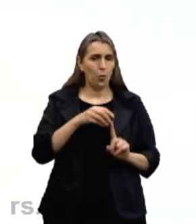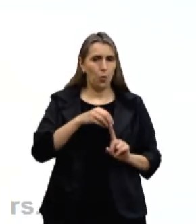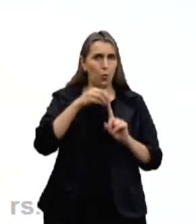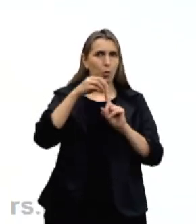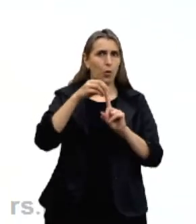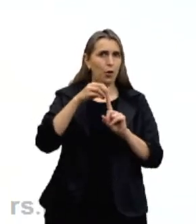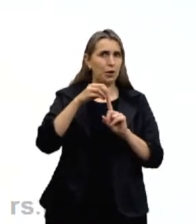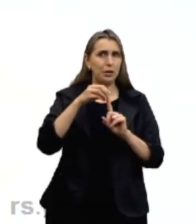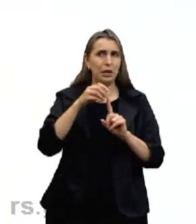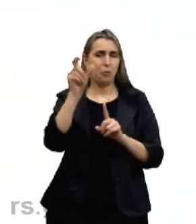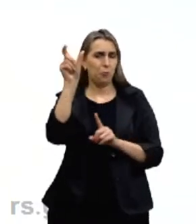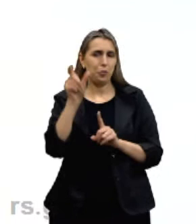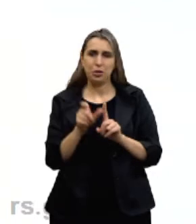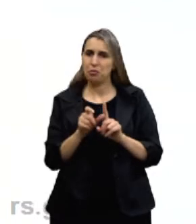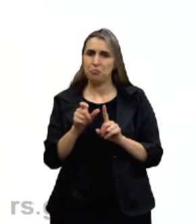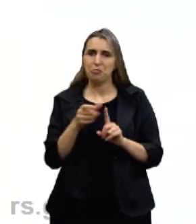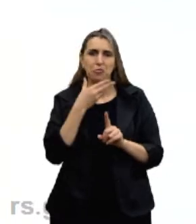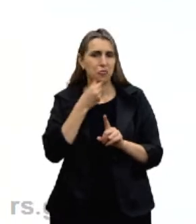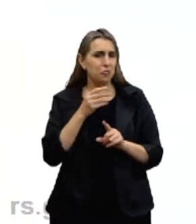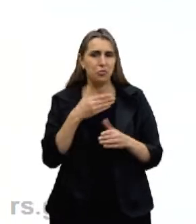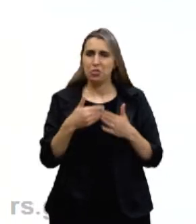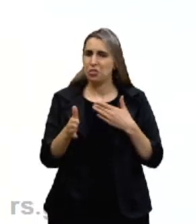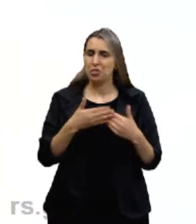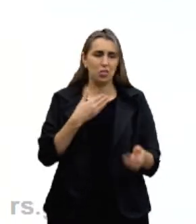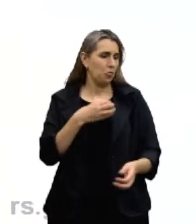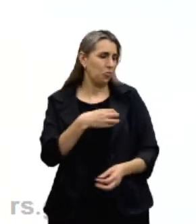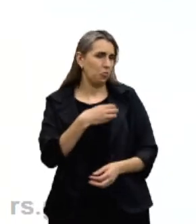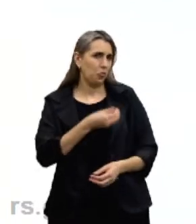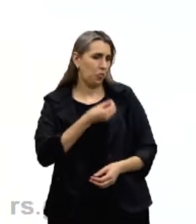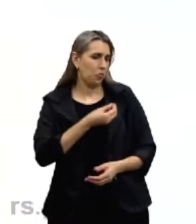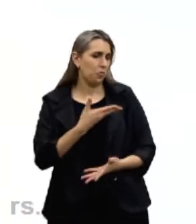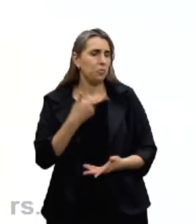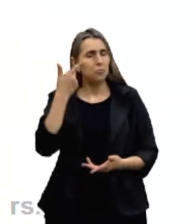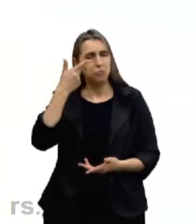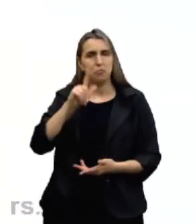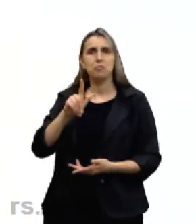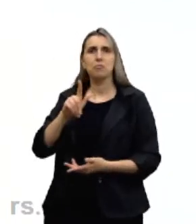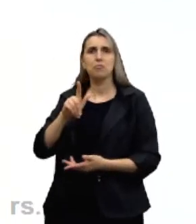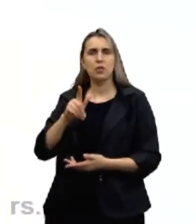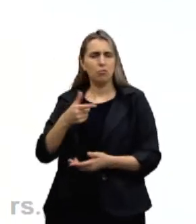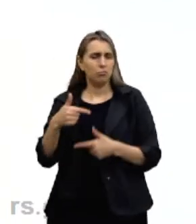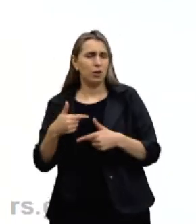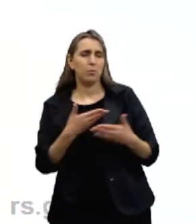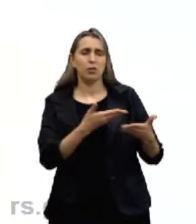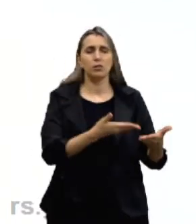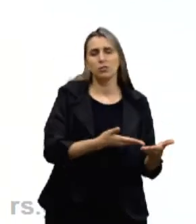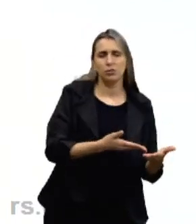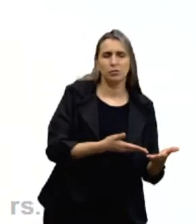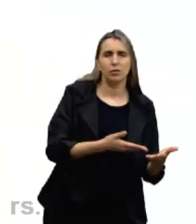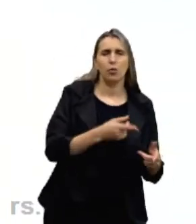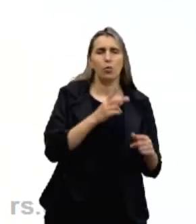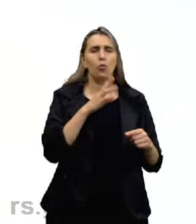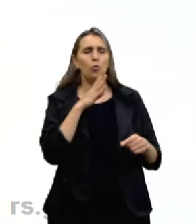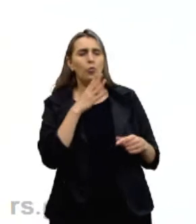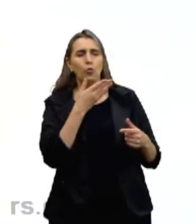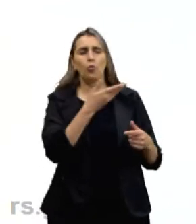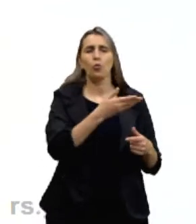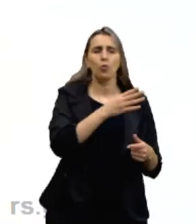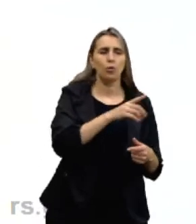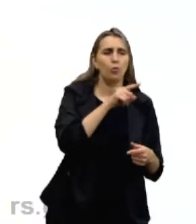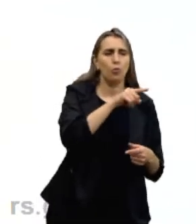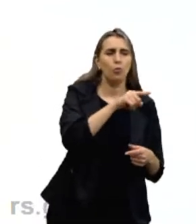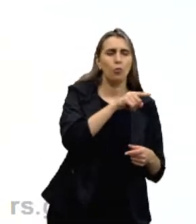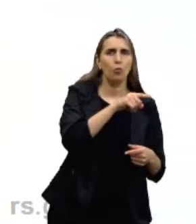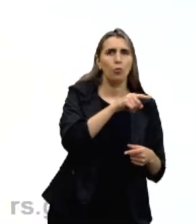O leonardinho que não quer nada com a vida essa é a moral da história mas ele consegue um trampo aqui porque ele conhece o